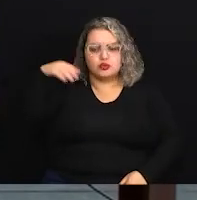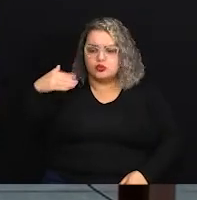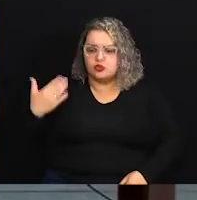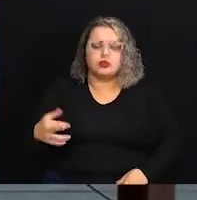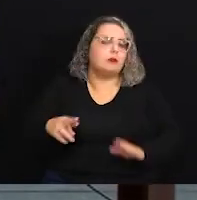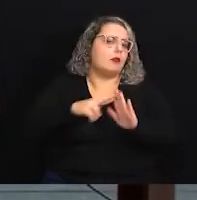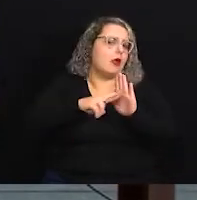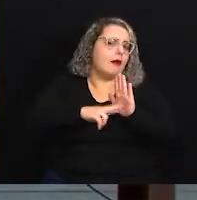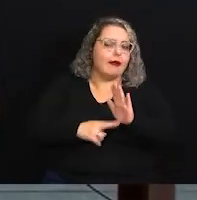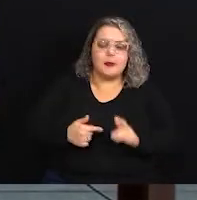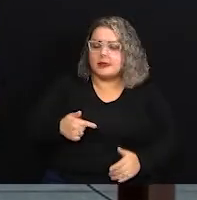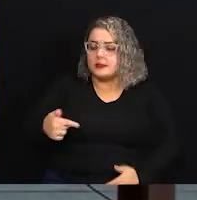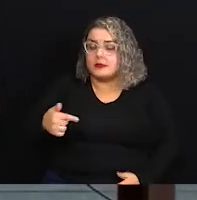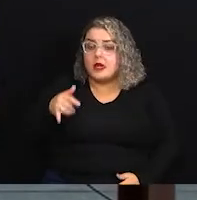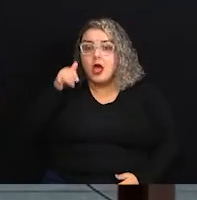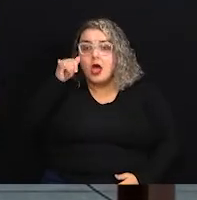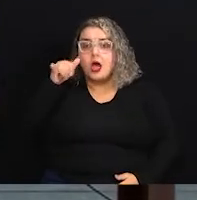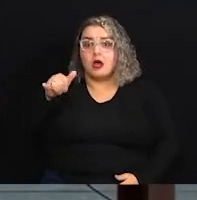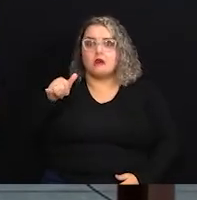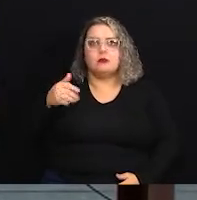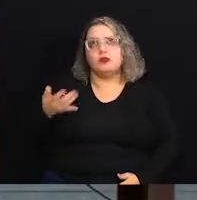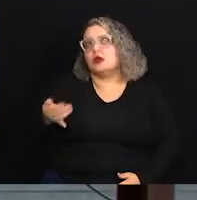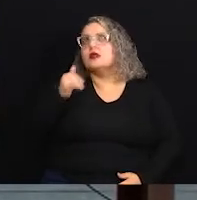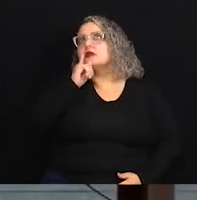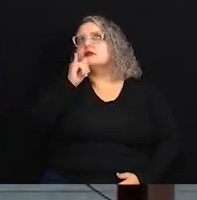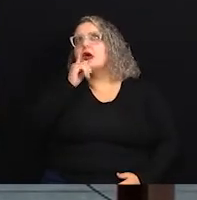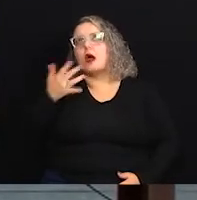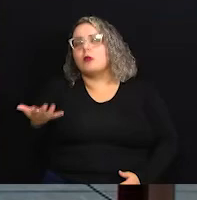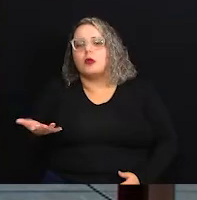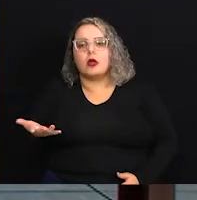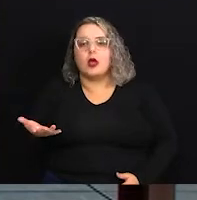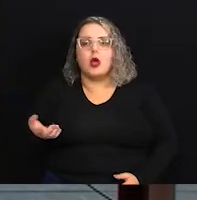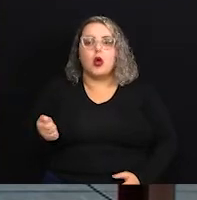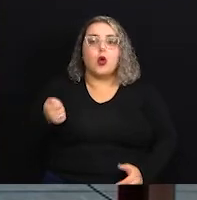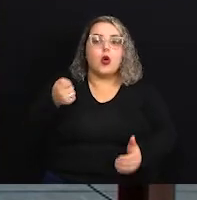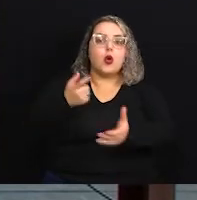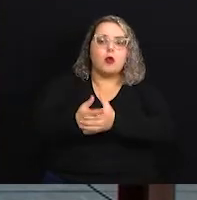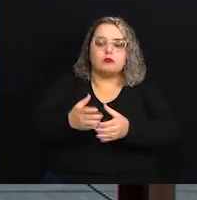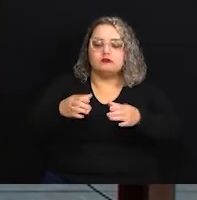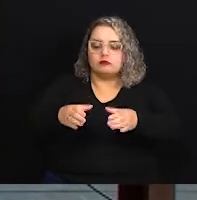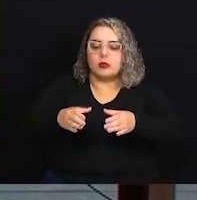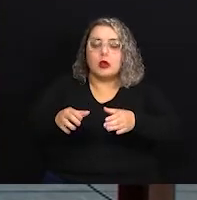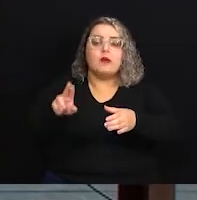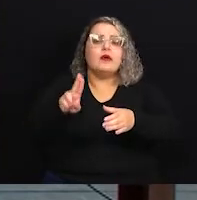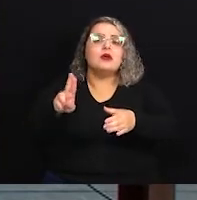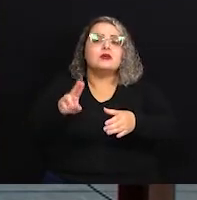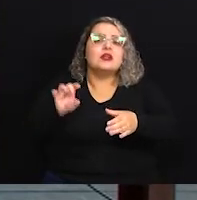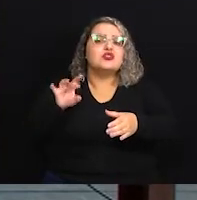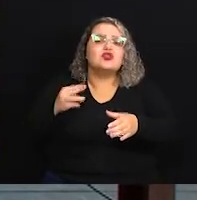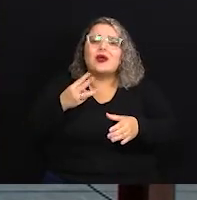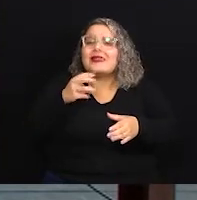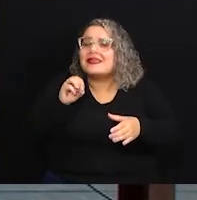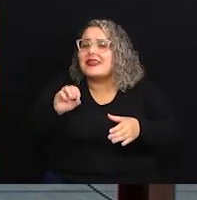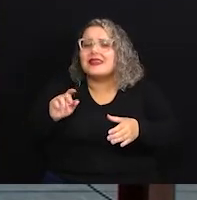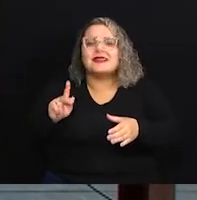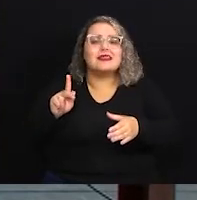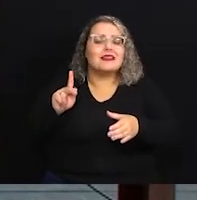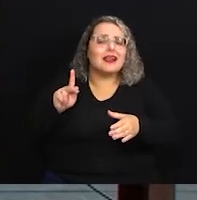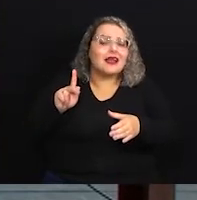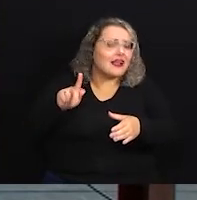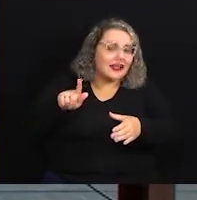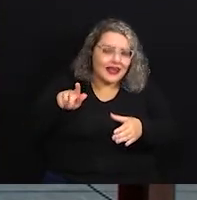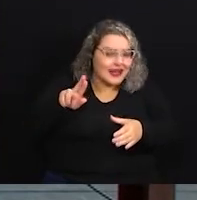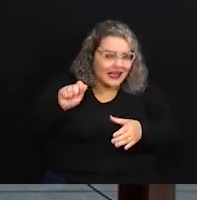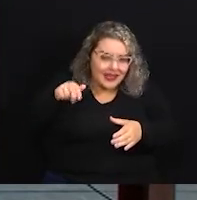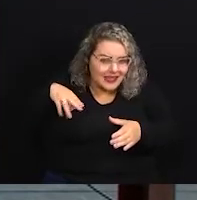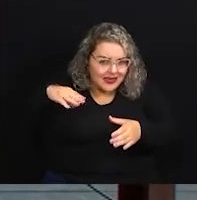sua semana, para evitar até o consumo, assim, você comprar uma embalagem do qual você vai usar 30 gramas, você precisa comprar 1 quilo às vezes no